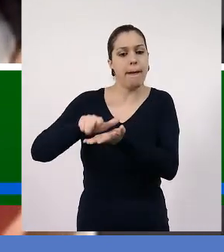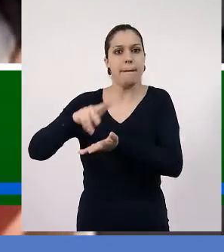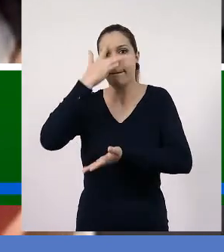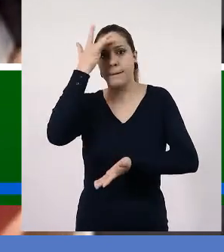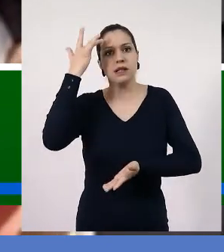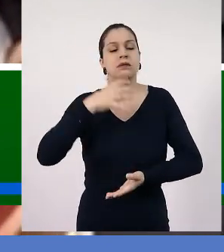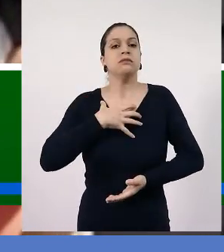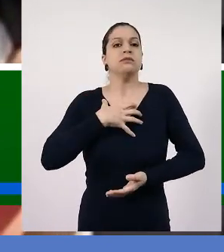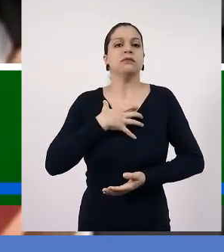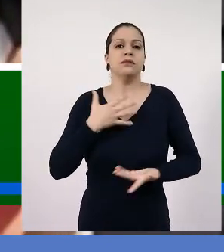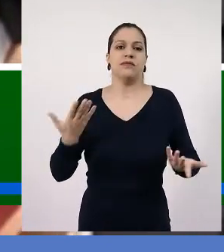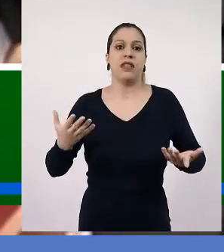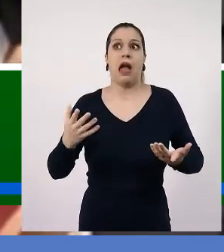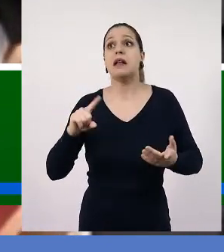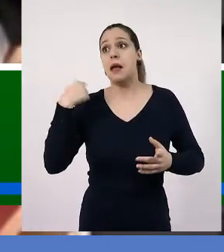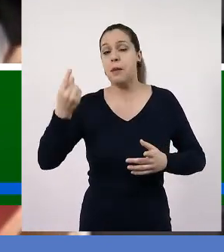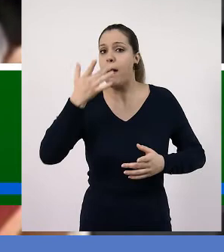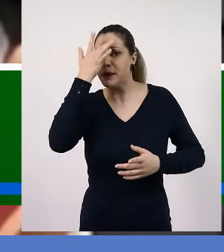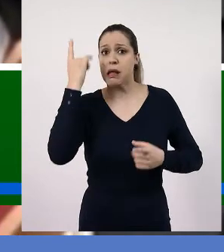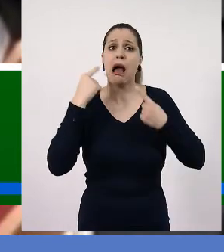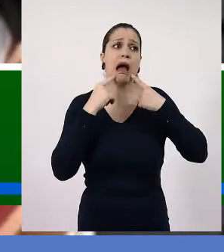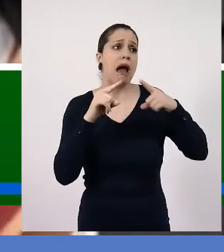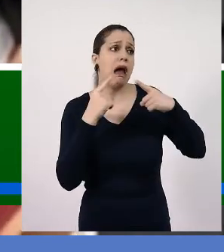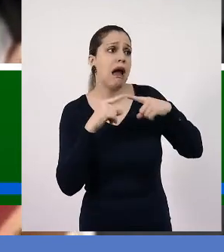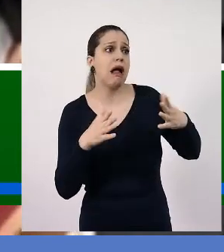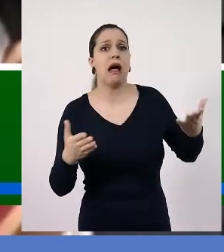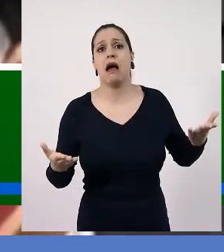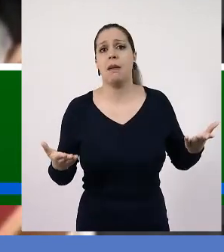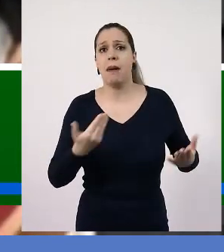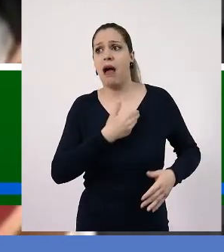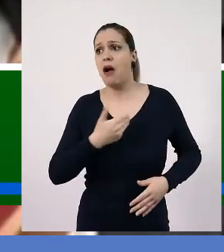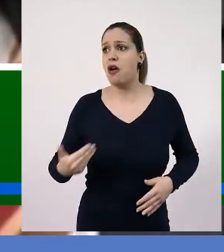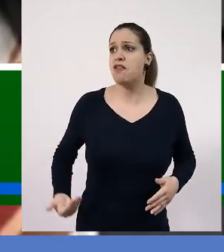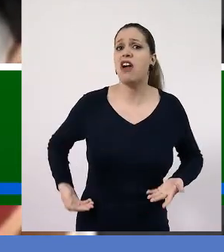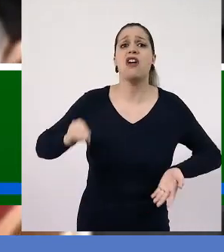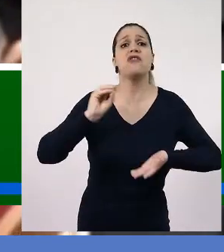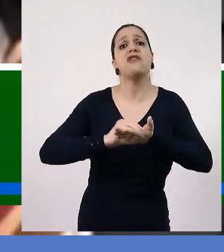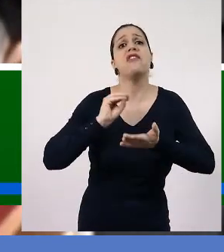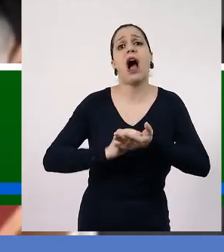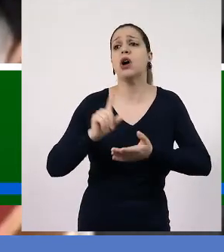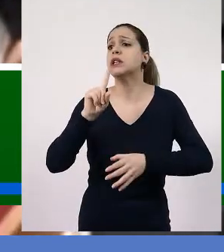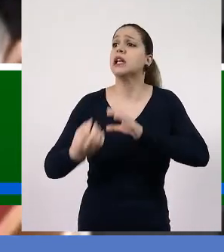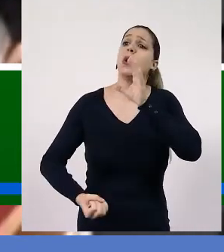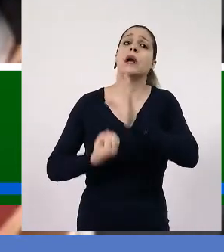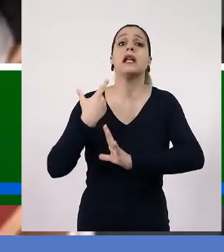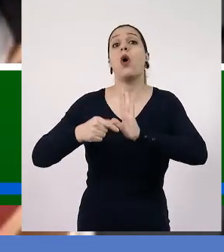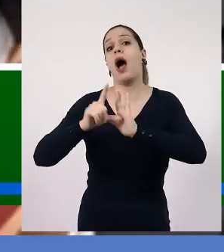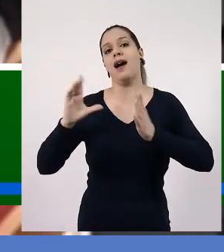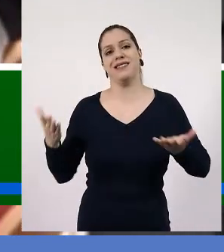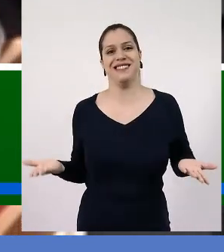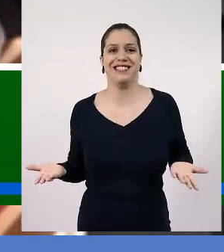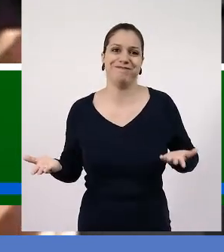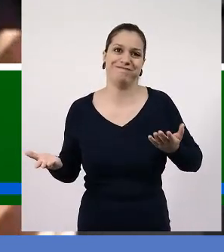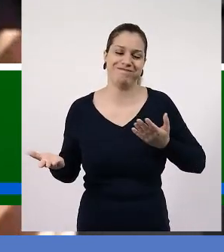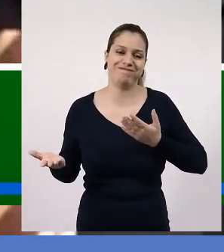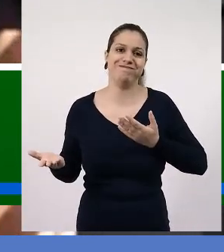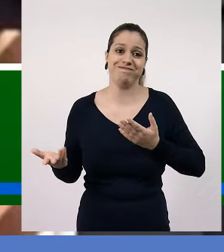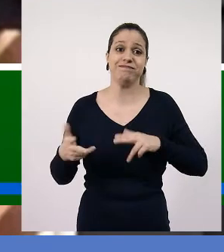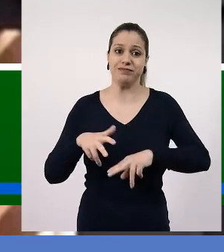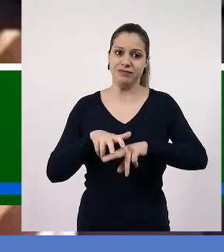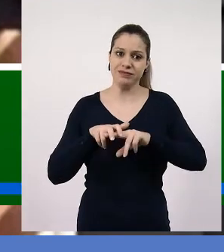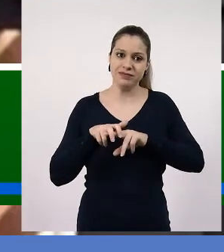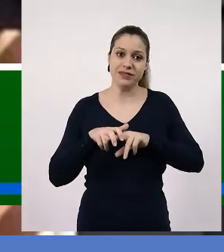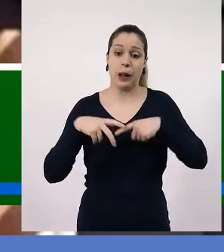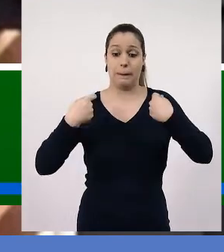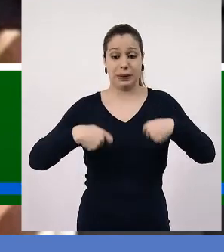atender a população. Aí não está reclamando, dizendo, olha, a inoperância do governo, do prefeito, que não fez, que não criou as oportunidades. Então, as